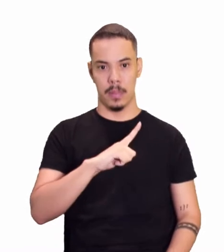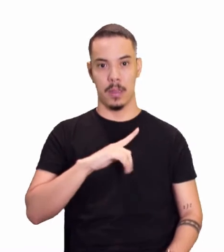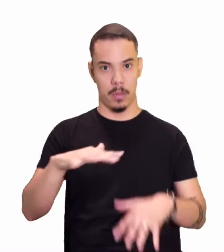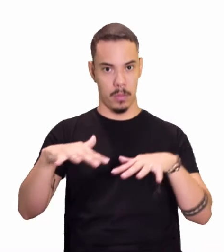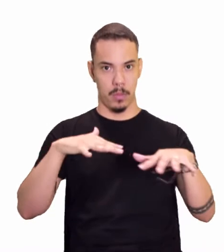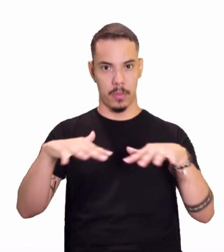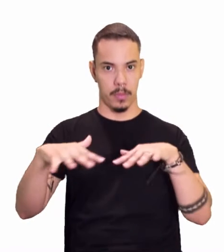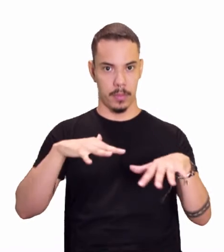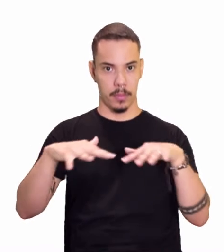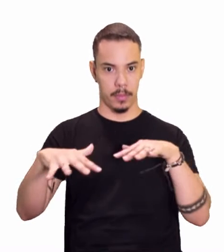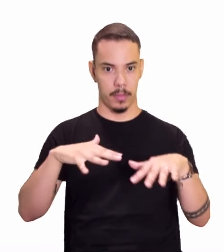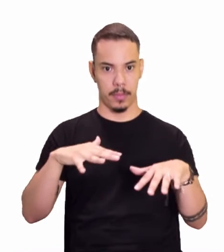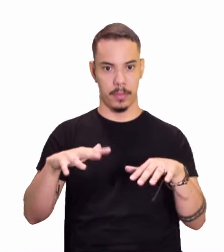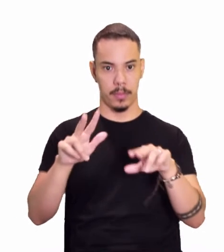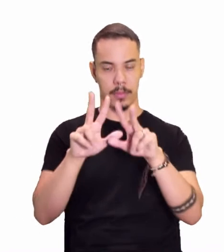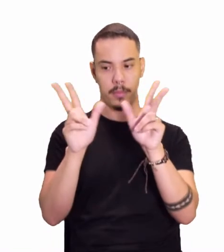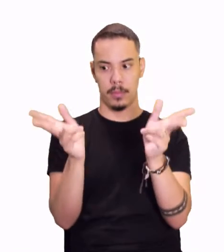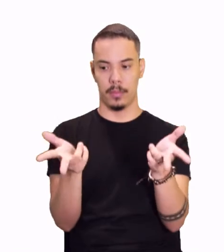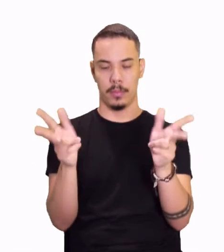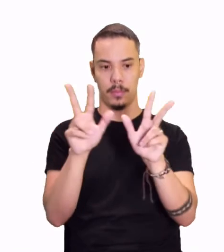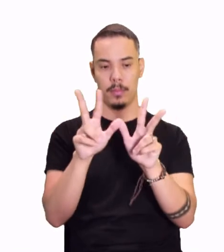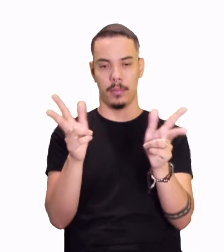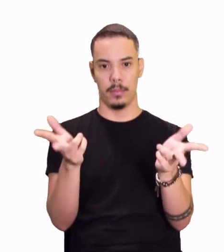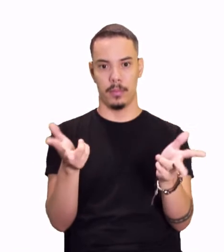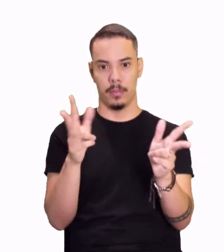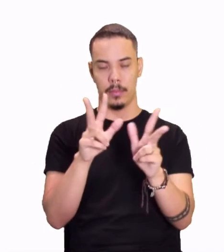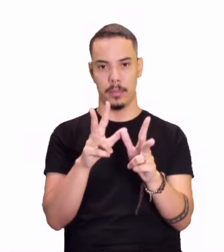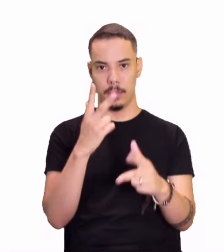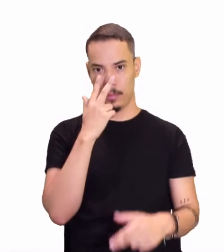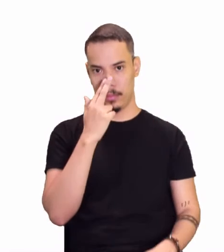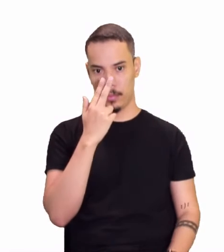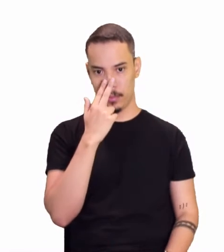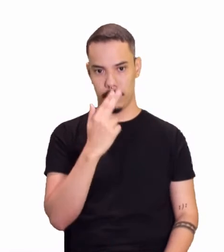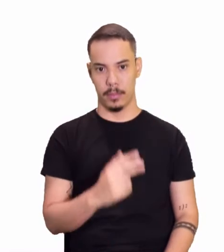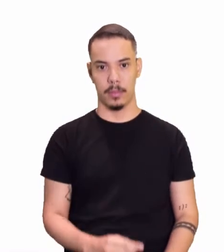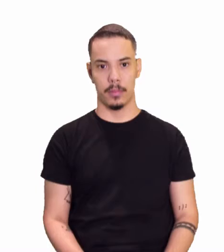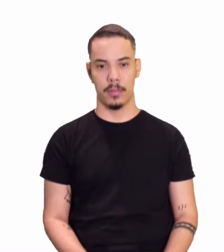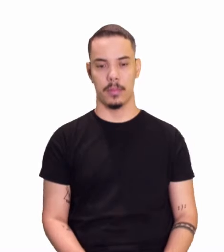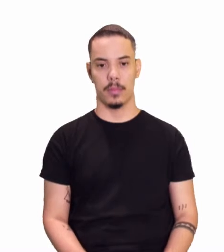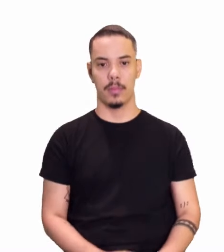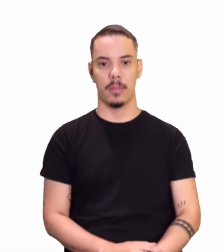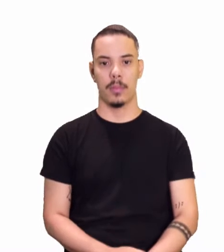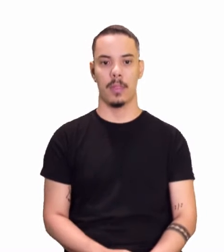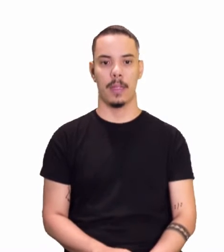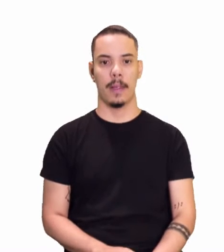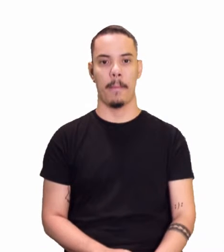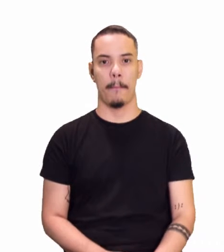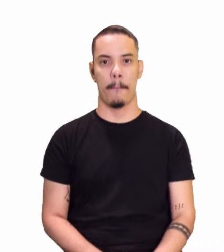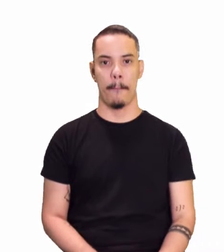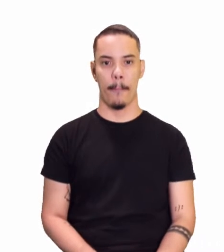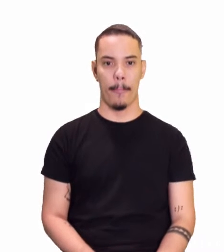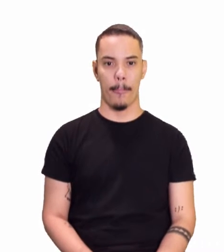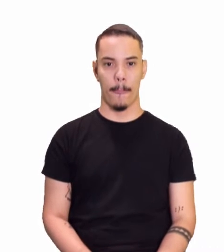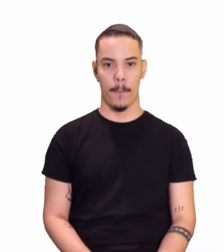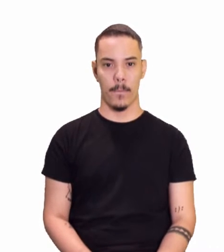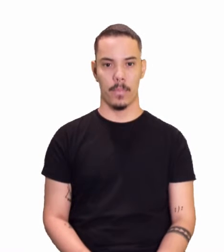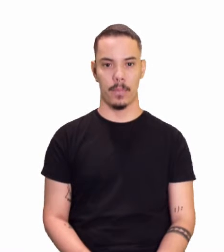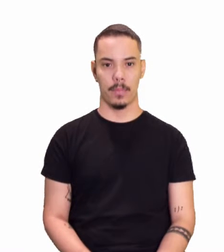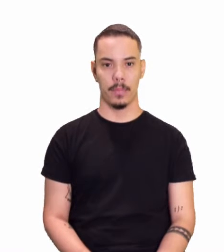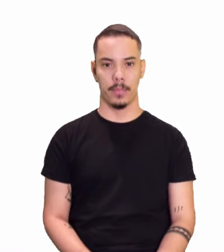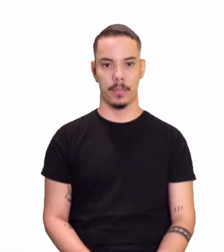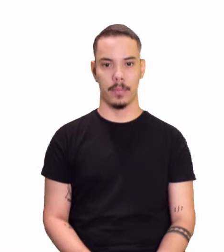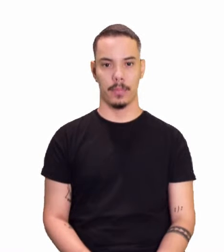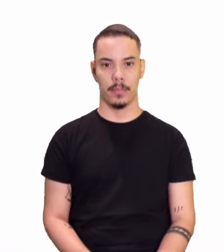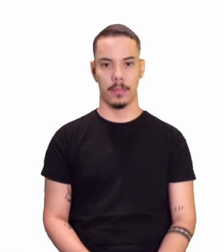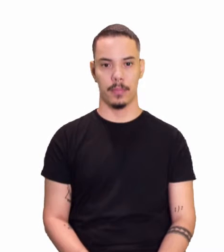sim ou não? Eu vou apagar para ficar melhor para você aí, tá? Olha aí. Fixa os olhos. É,